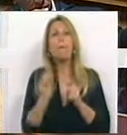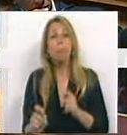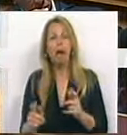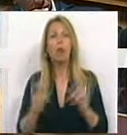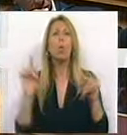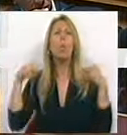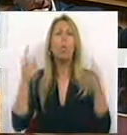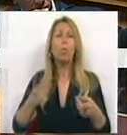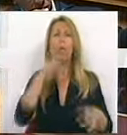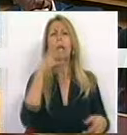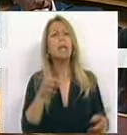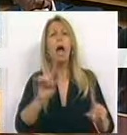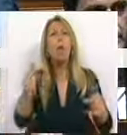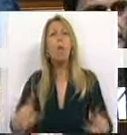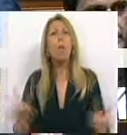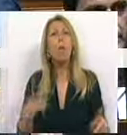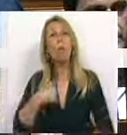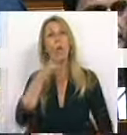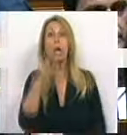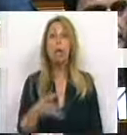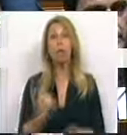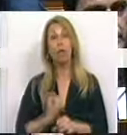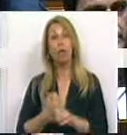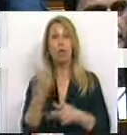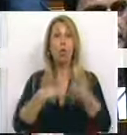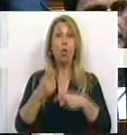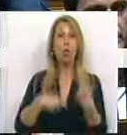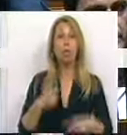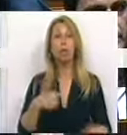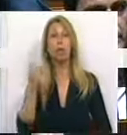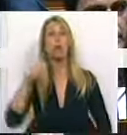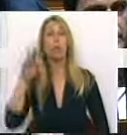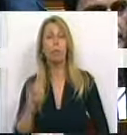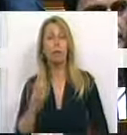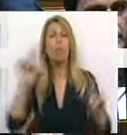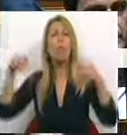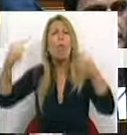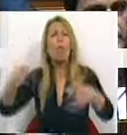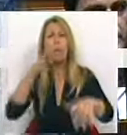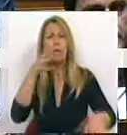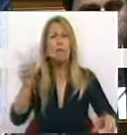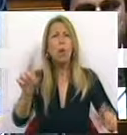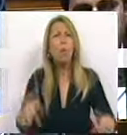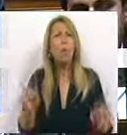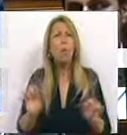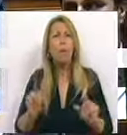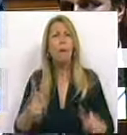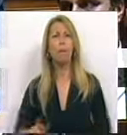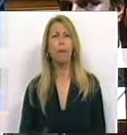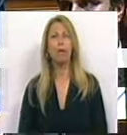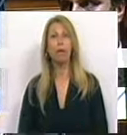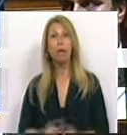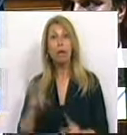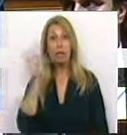comercial do Grupo Espírito Santo. No outro dia veio dizer que não era bem isso, não era bem isso. No dia 25